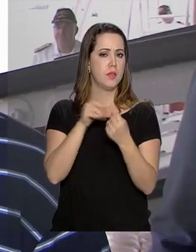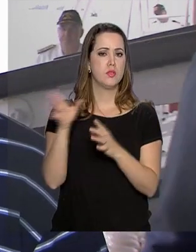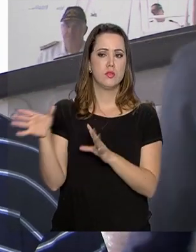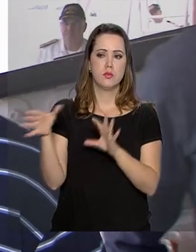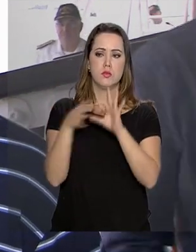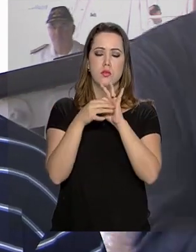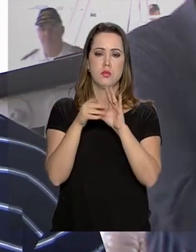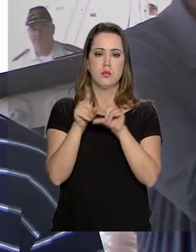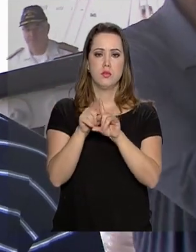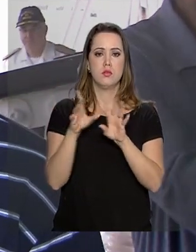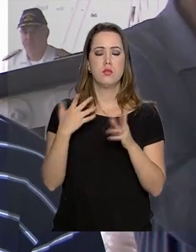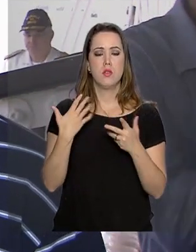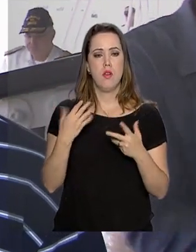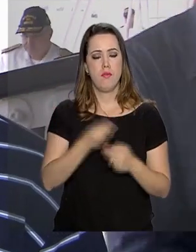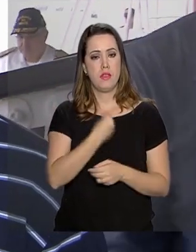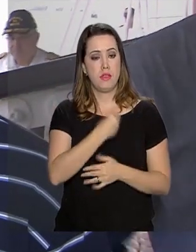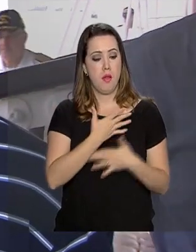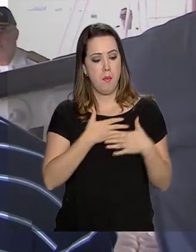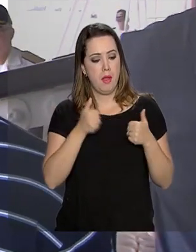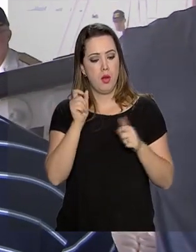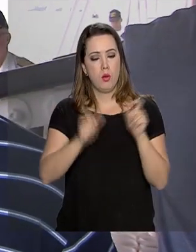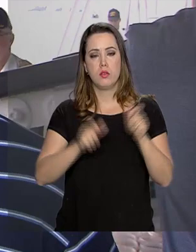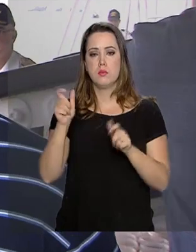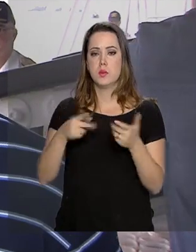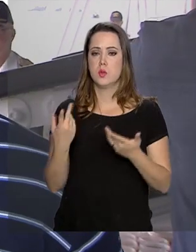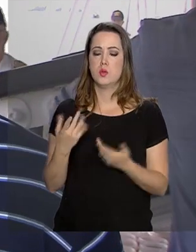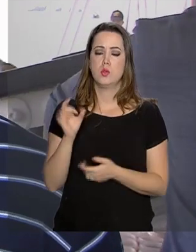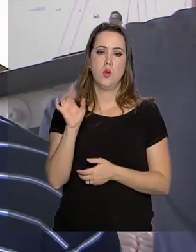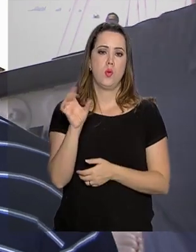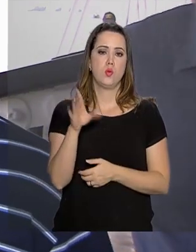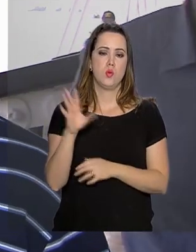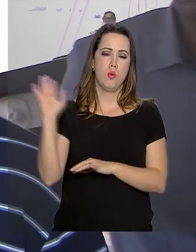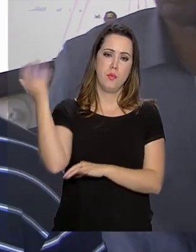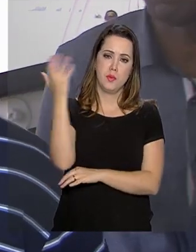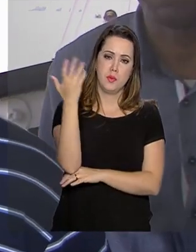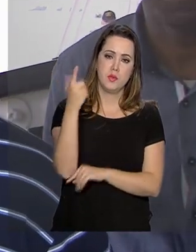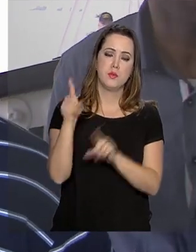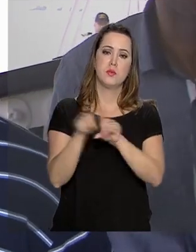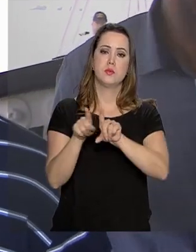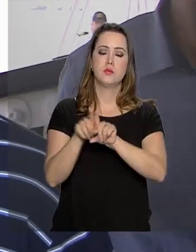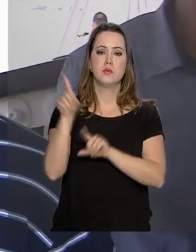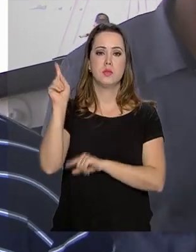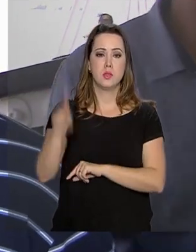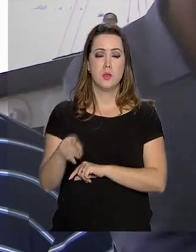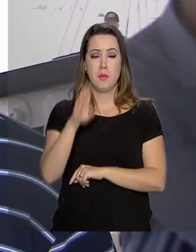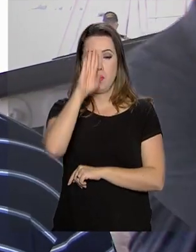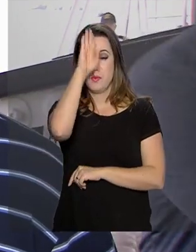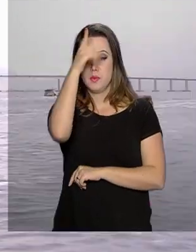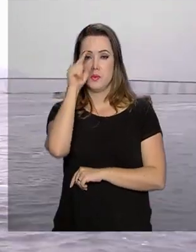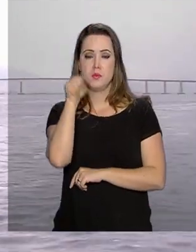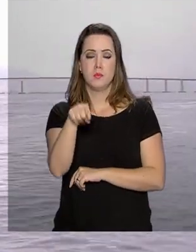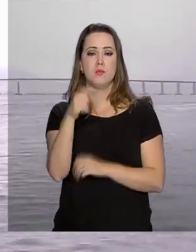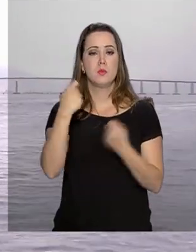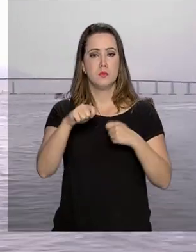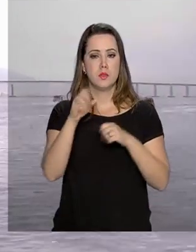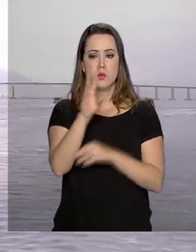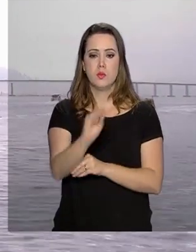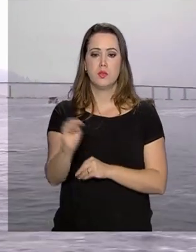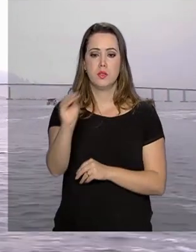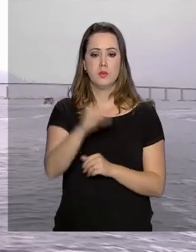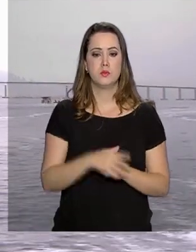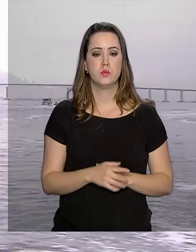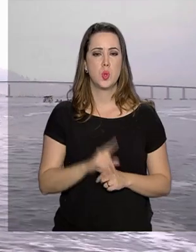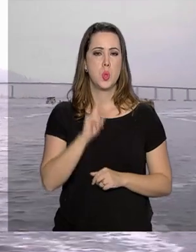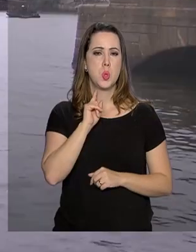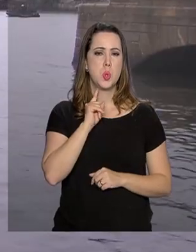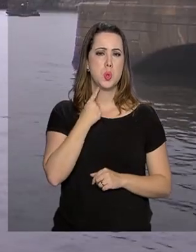relacionado de vida das pessoas não só a questão ambiental como uma prioridade para ser tratada o lixo que inunda